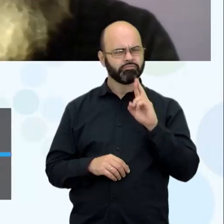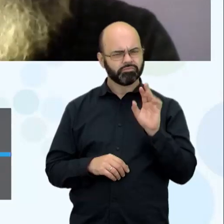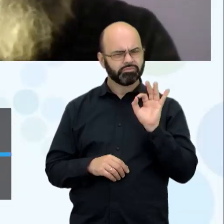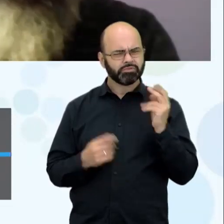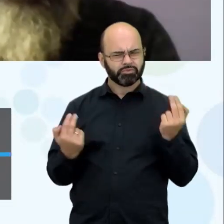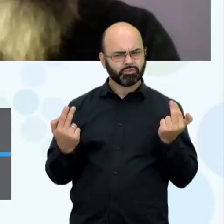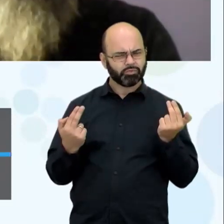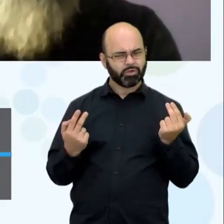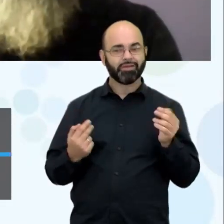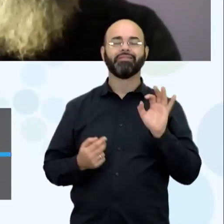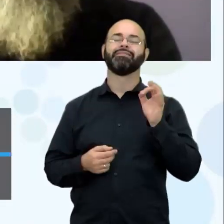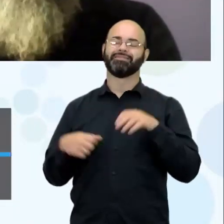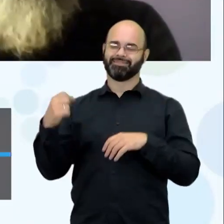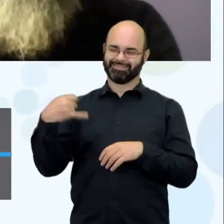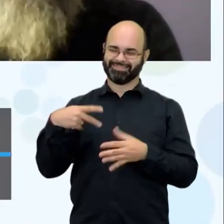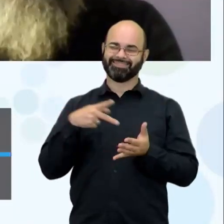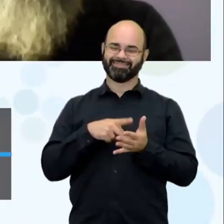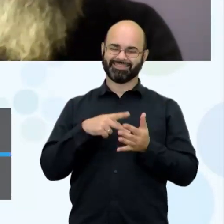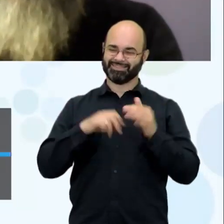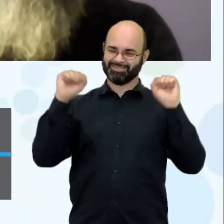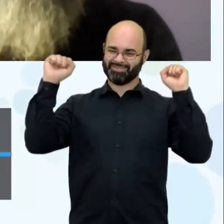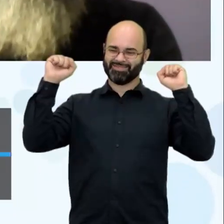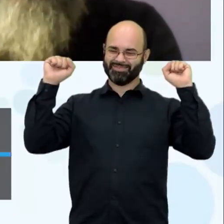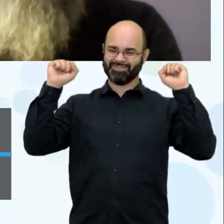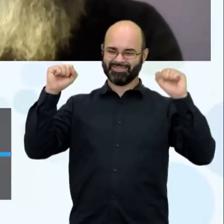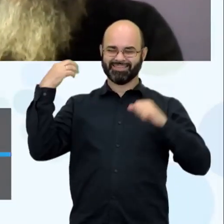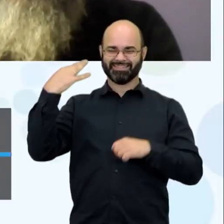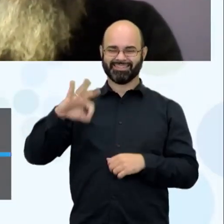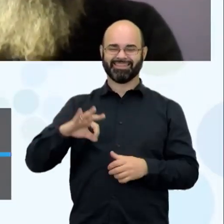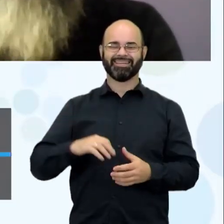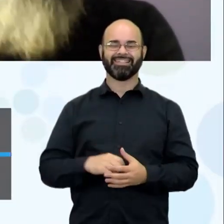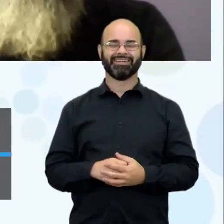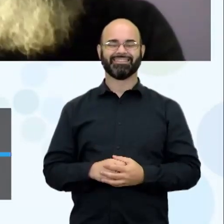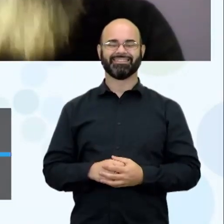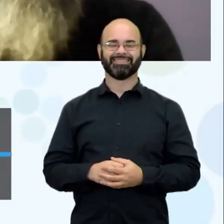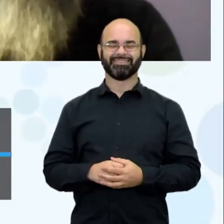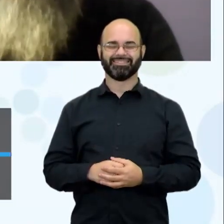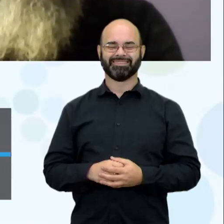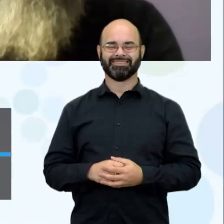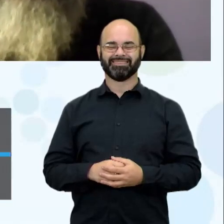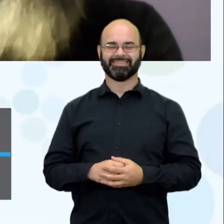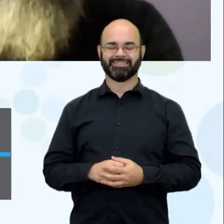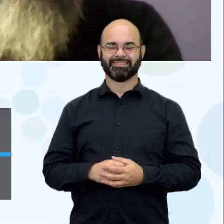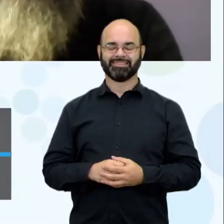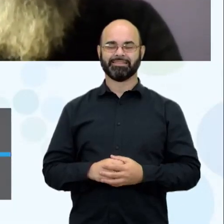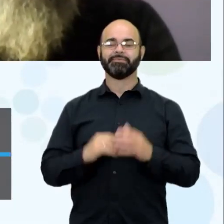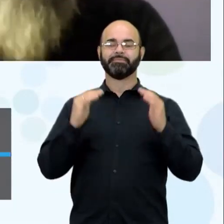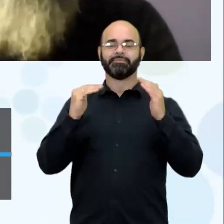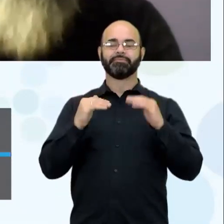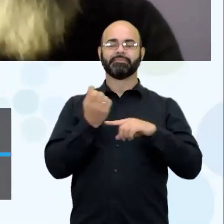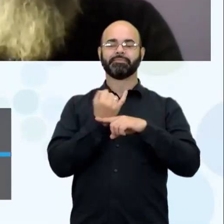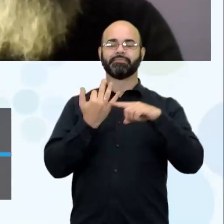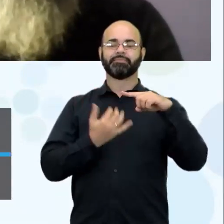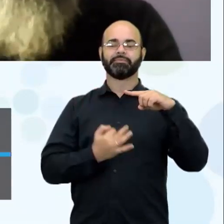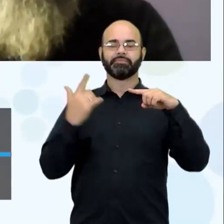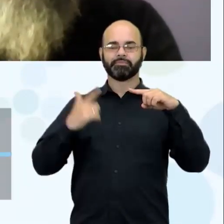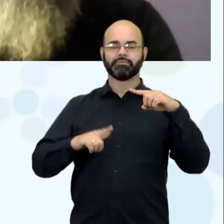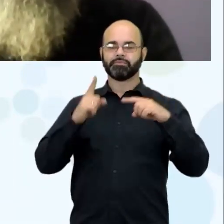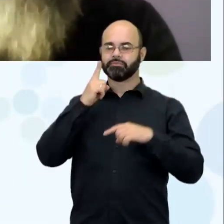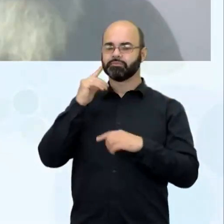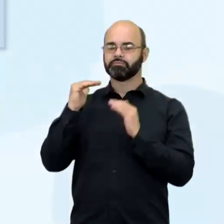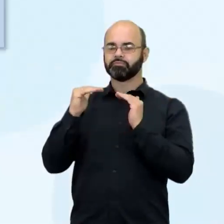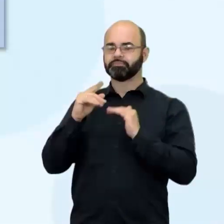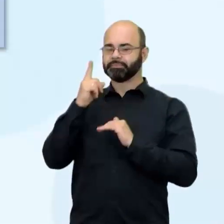mesmo. Funciona mesmo, Lucas, é verdade, a intenção é essa. Vamos ver mais frações aí, Vivi? Bora. Passa para a próxima